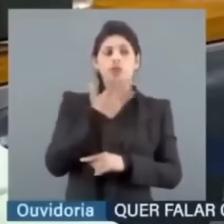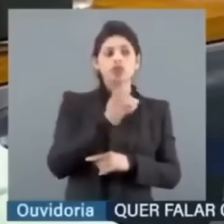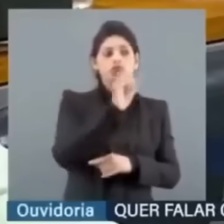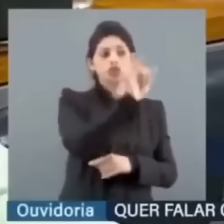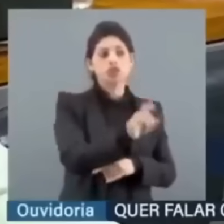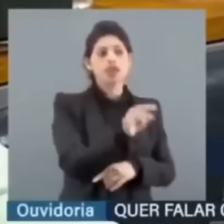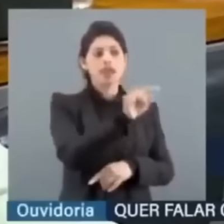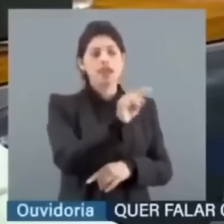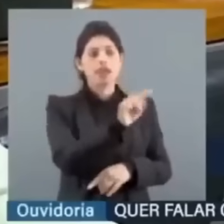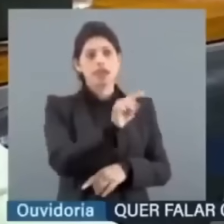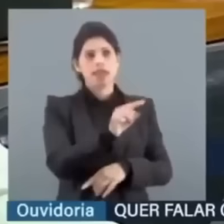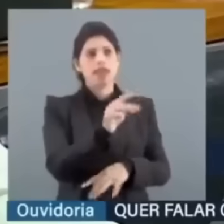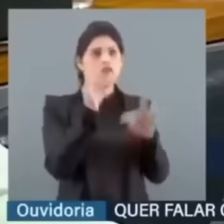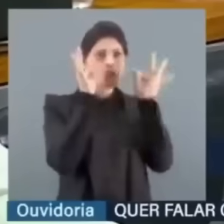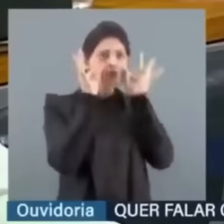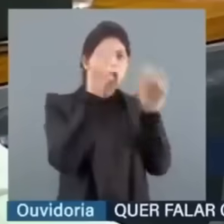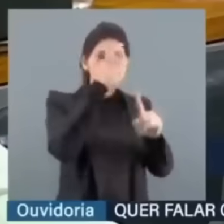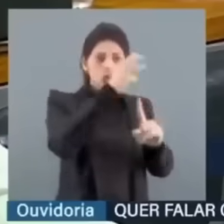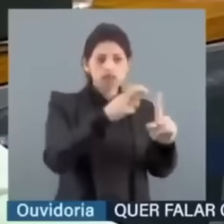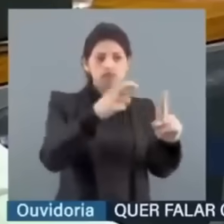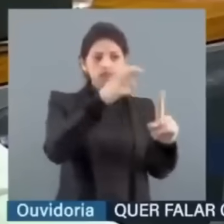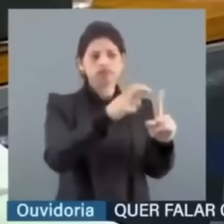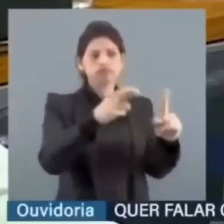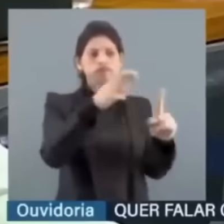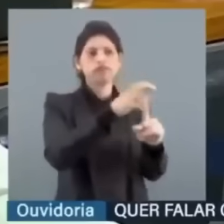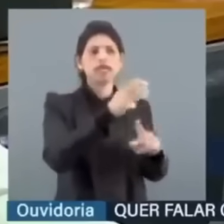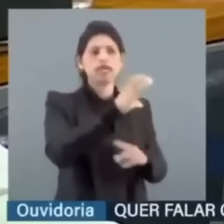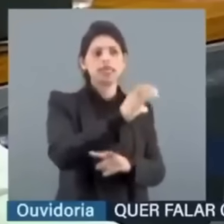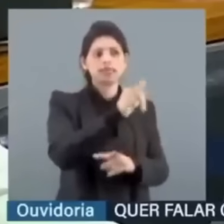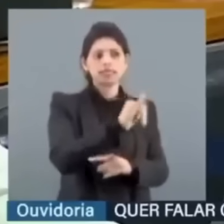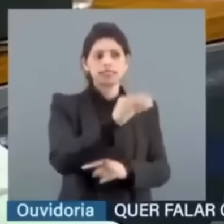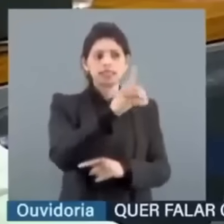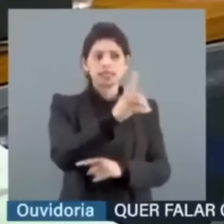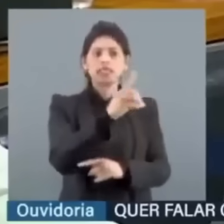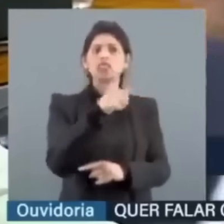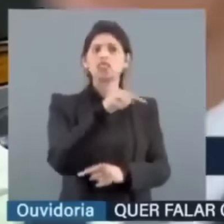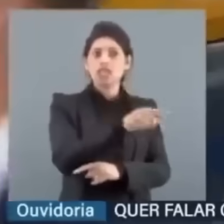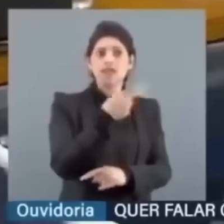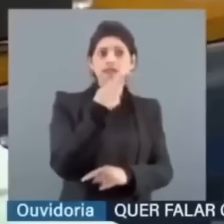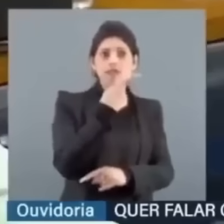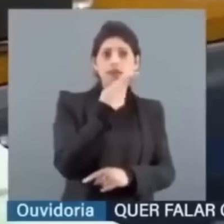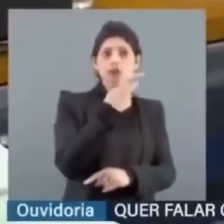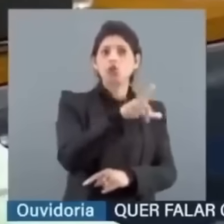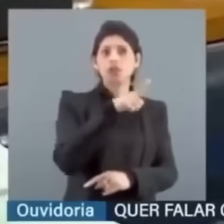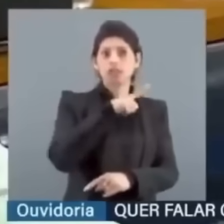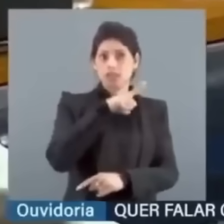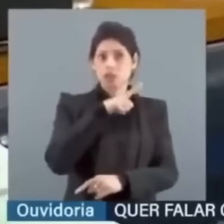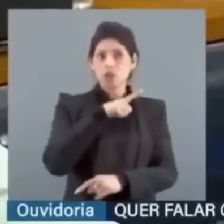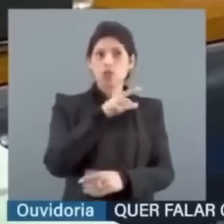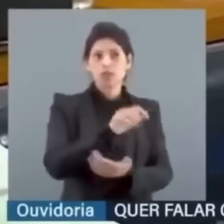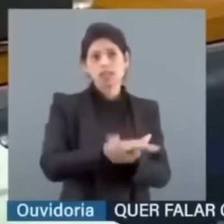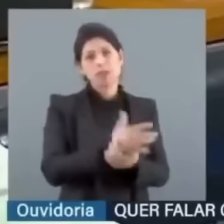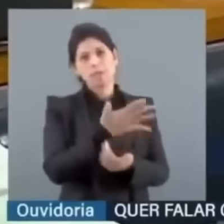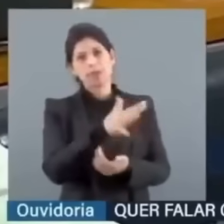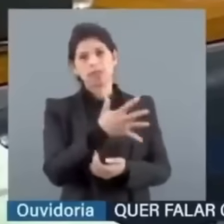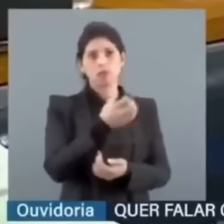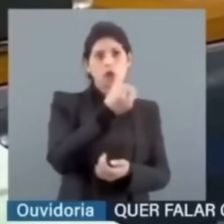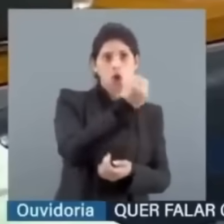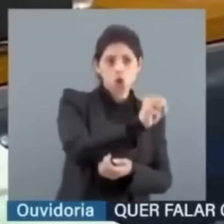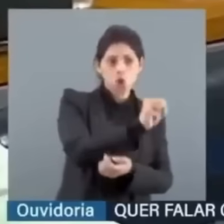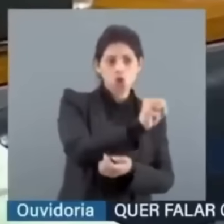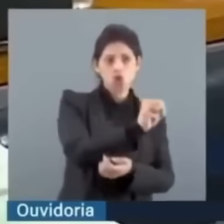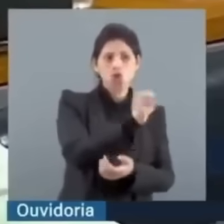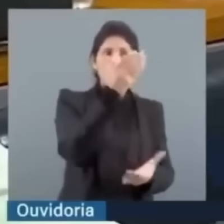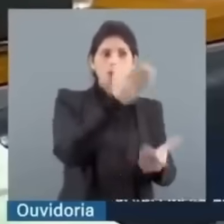senhor Mauro César Barbosa Cid, ele disse que está respondendo por aproximadamente